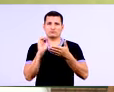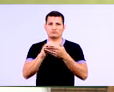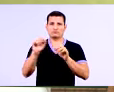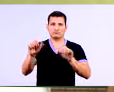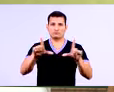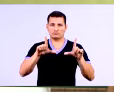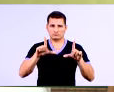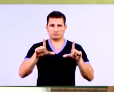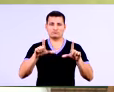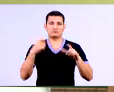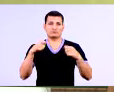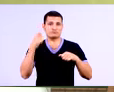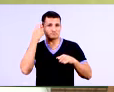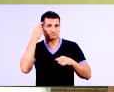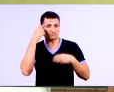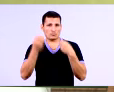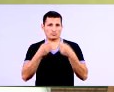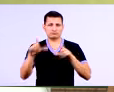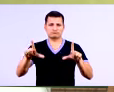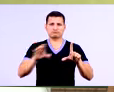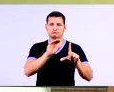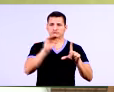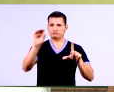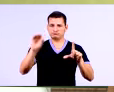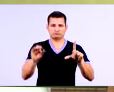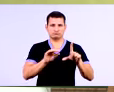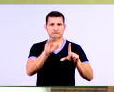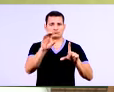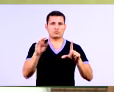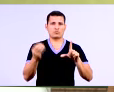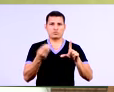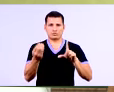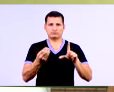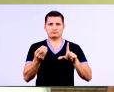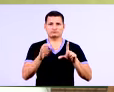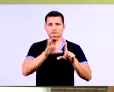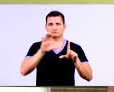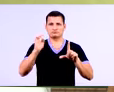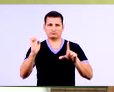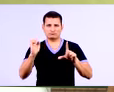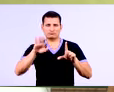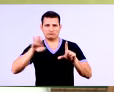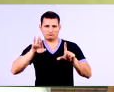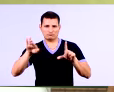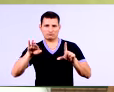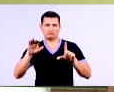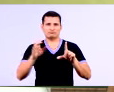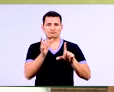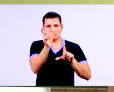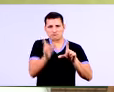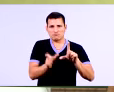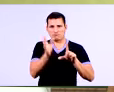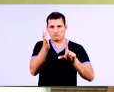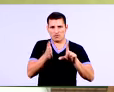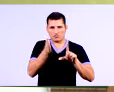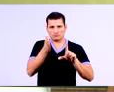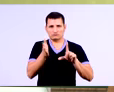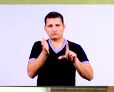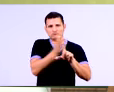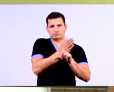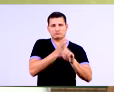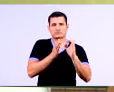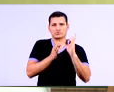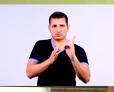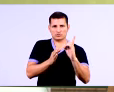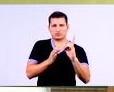HTML, a gente tem que pensar em que posição esse texto vai assumir. Ele vai estar alinhado à esquerda, ou ele vai estar centralizado, ele vai estar alinhado à direita.